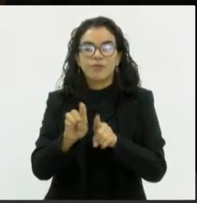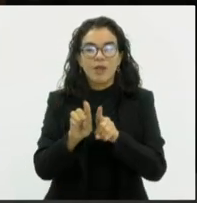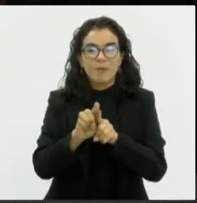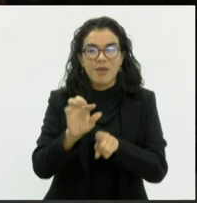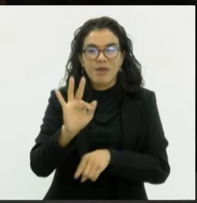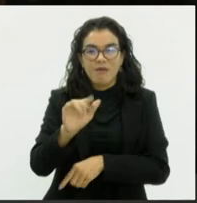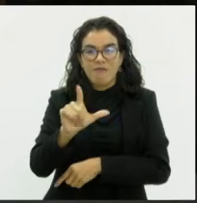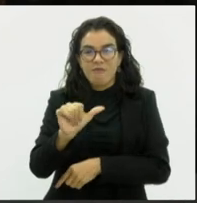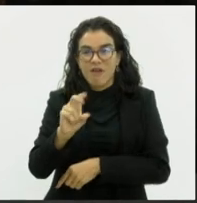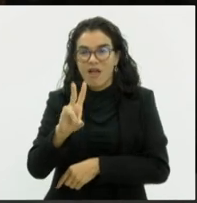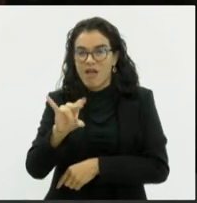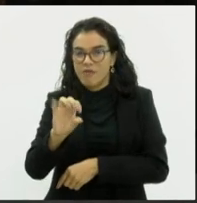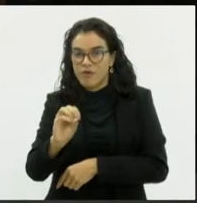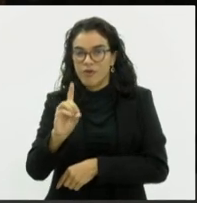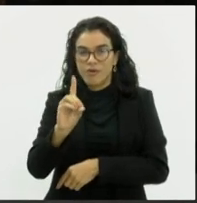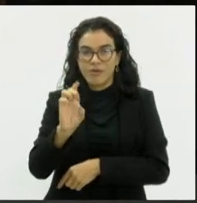Brazão,